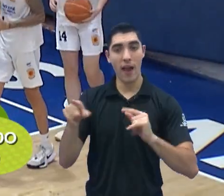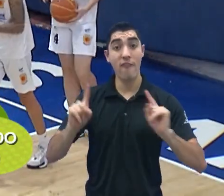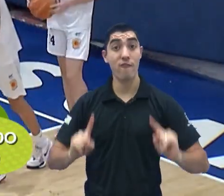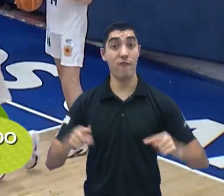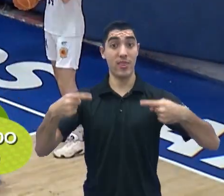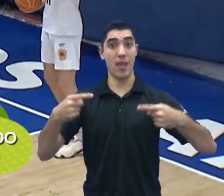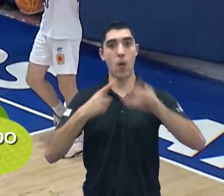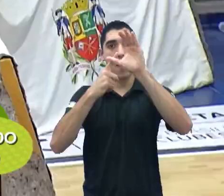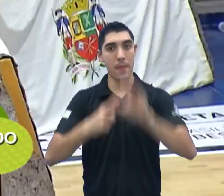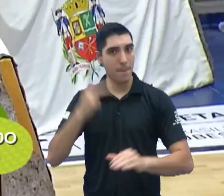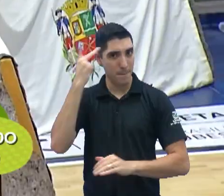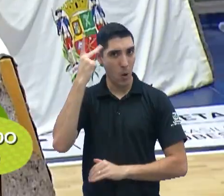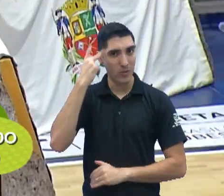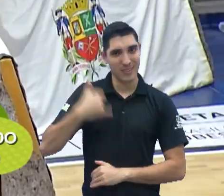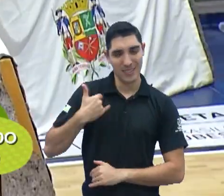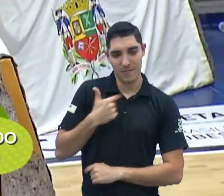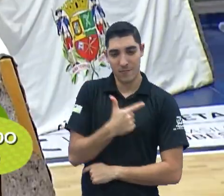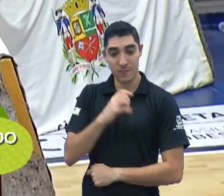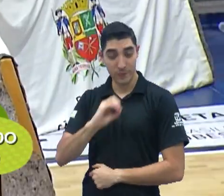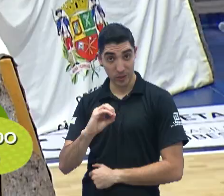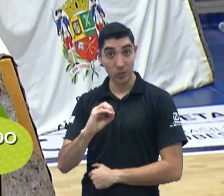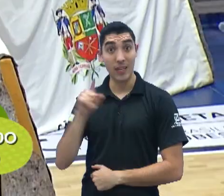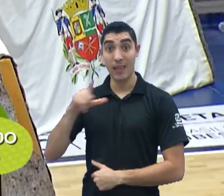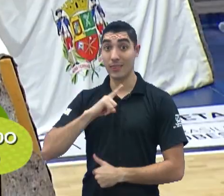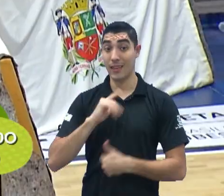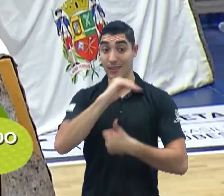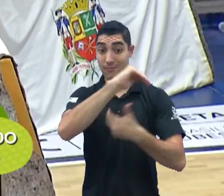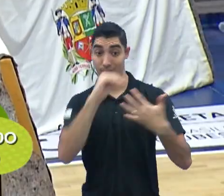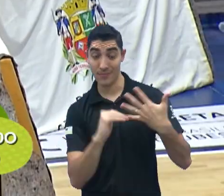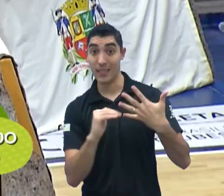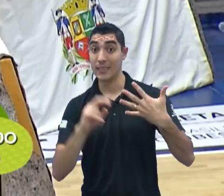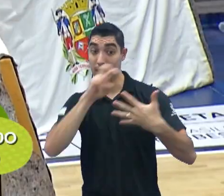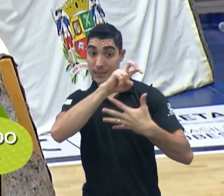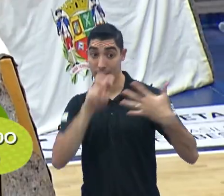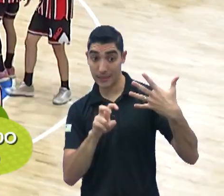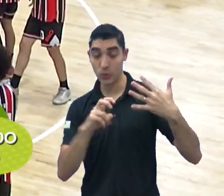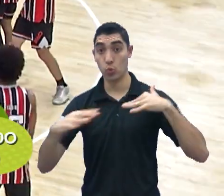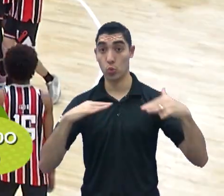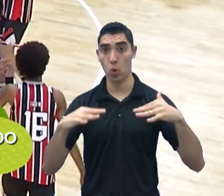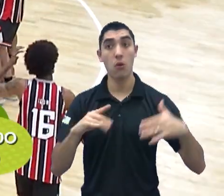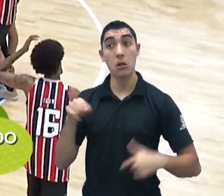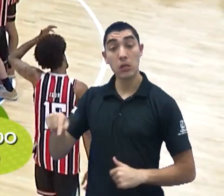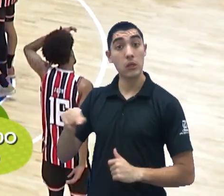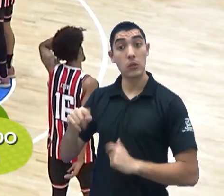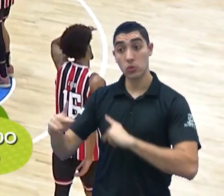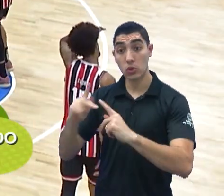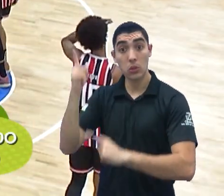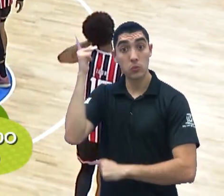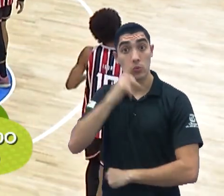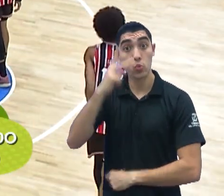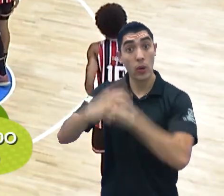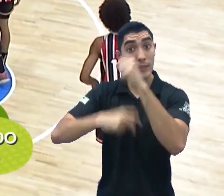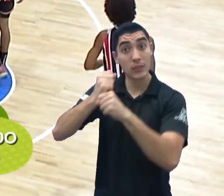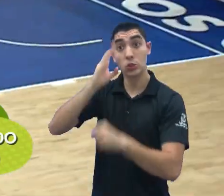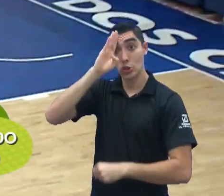de Basquete Sub-20. E pelo 4º ano consecutivo, o São José está em uma final, desta vez contra o São